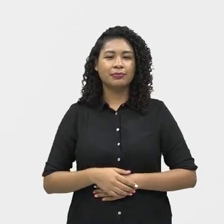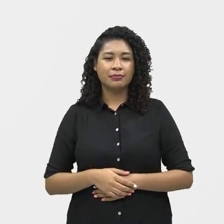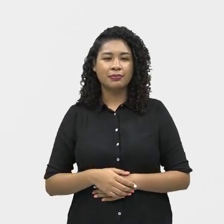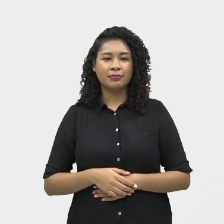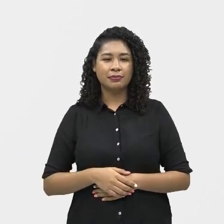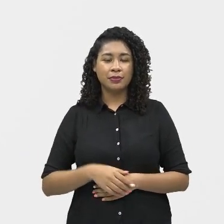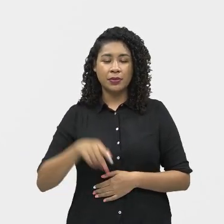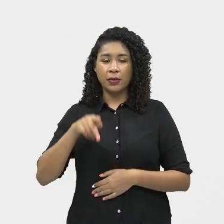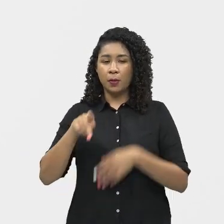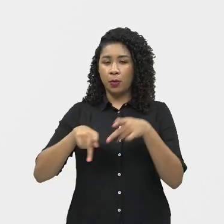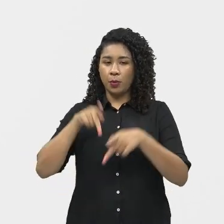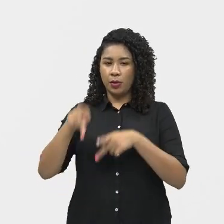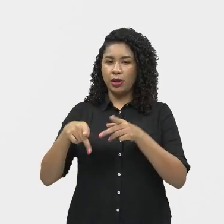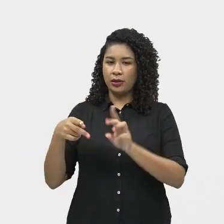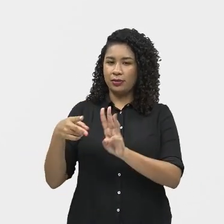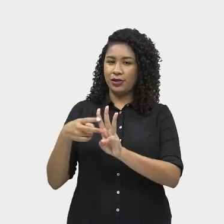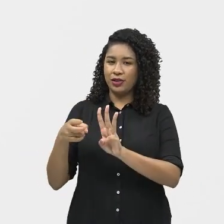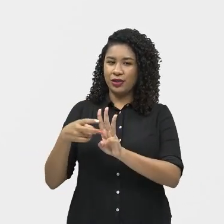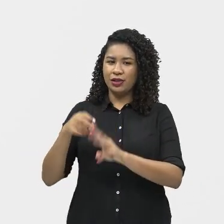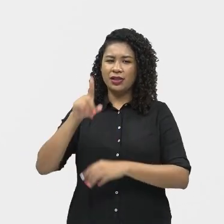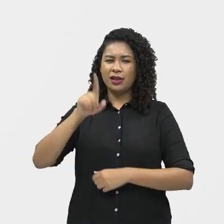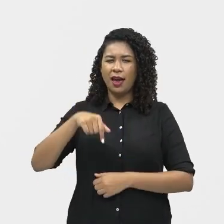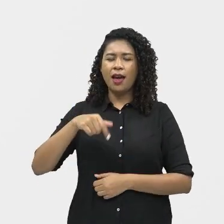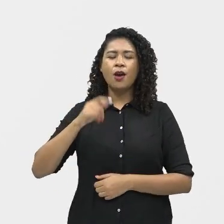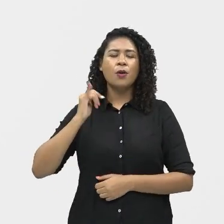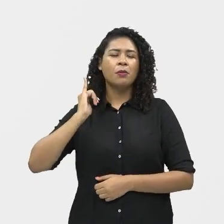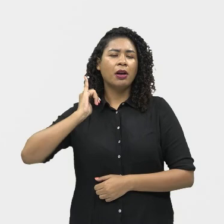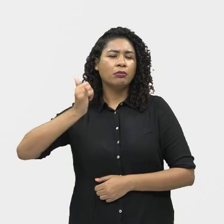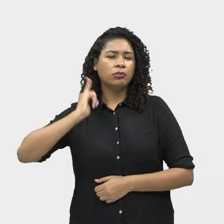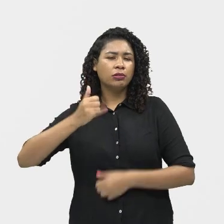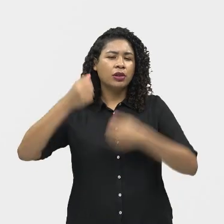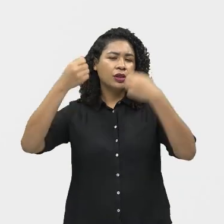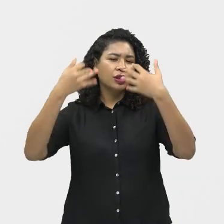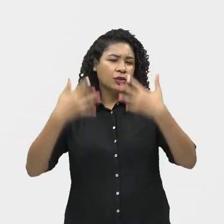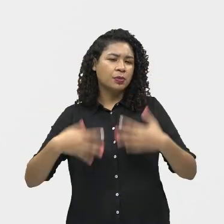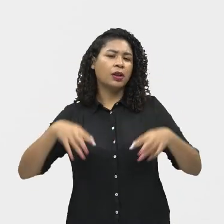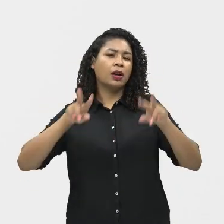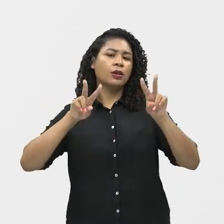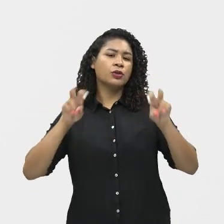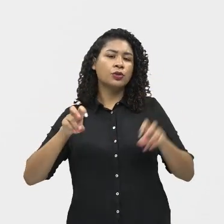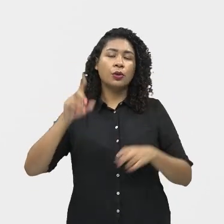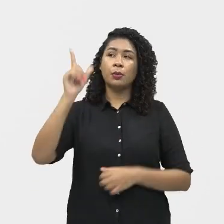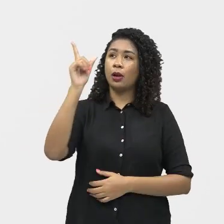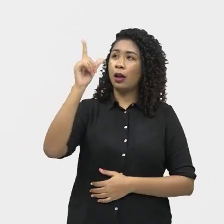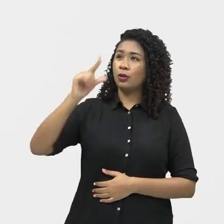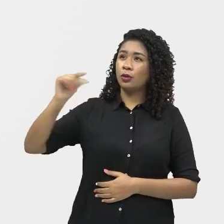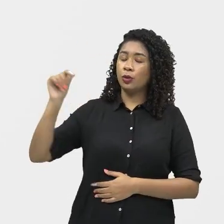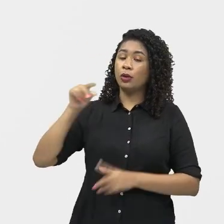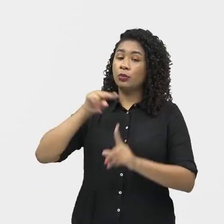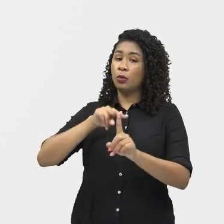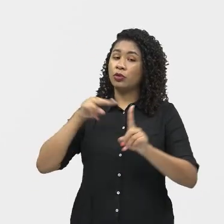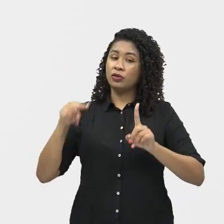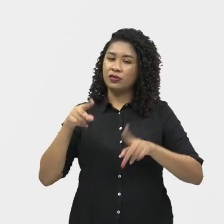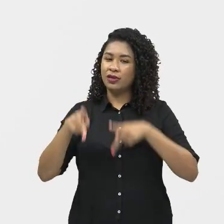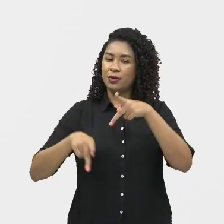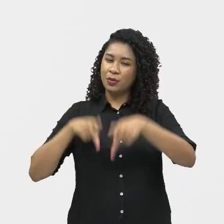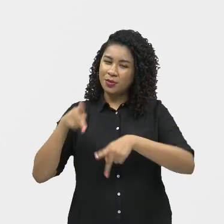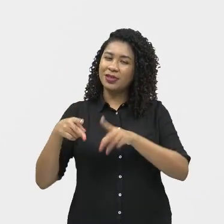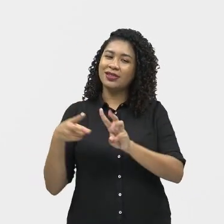matriz indígena, que é uma narrativa que tenta explicar sobre a Lua a partir da cosmovisão dos povos